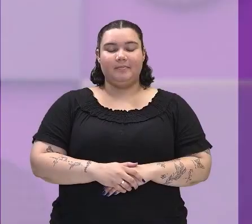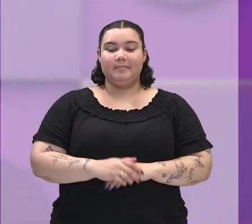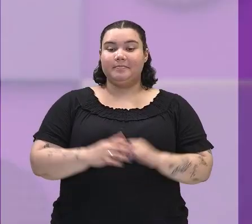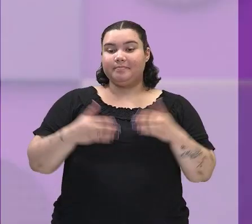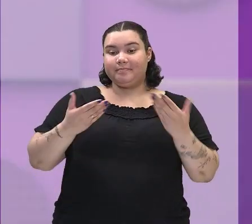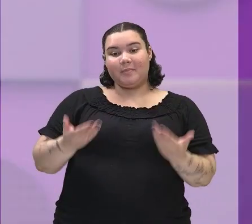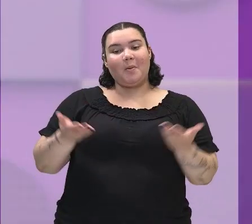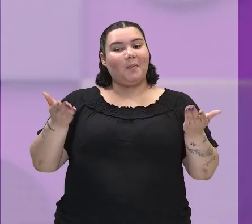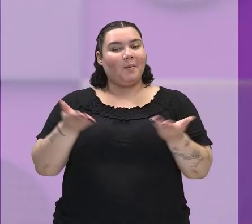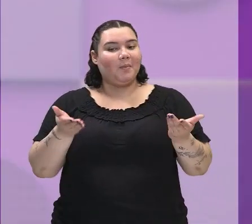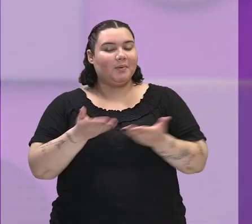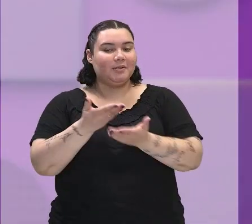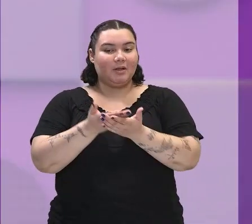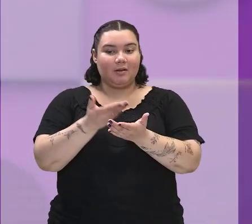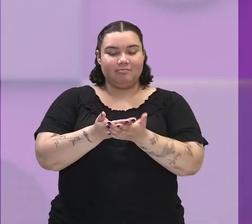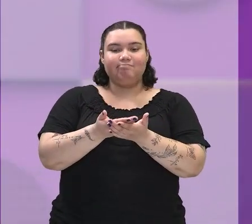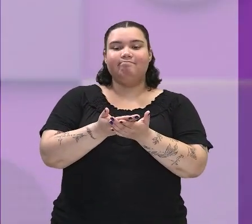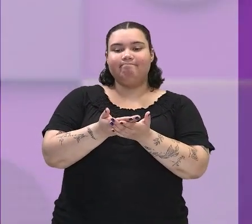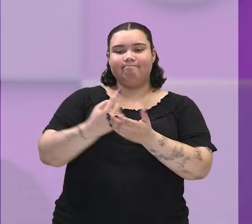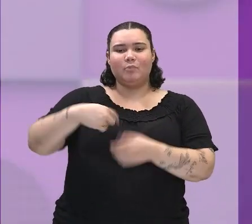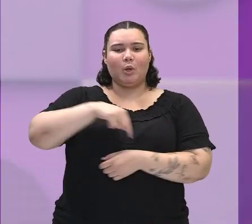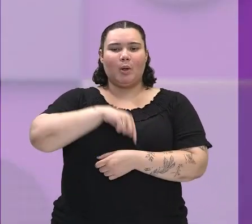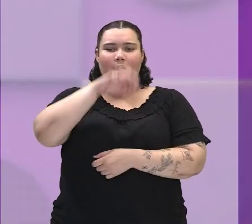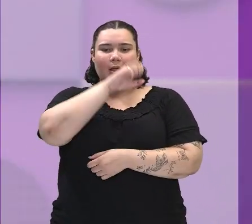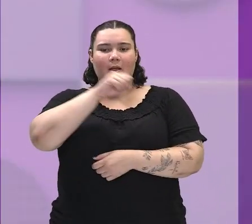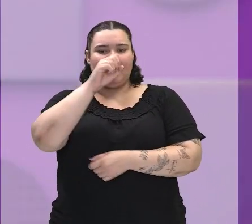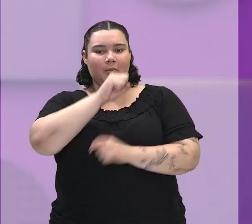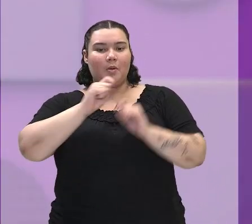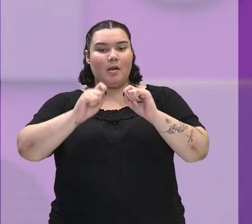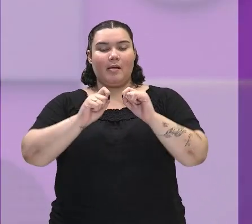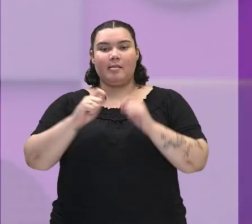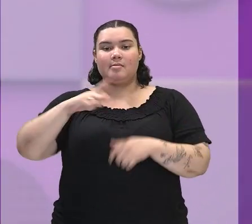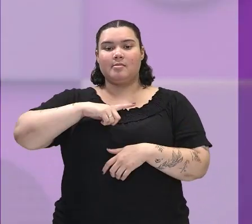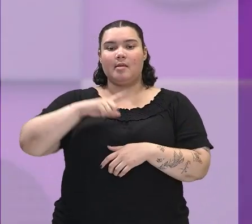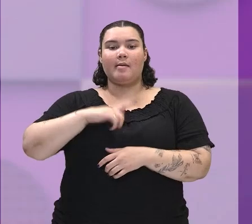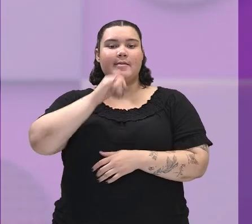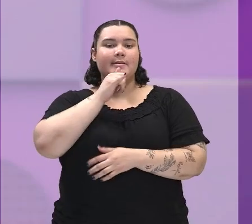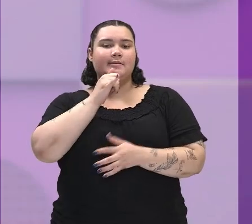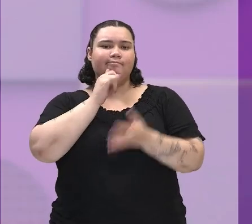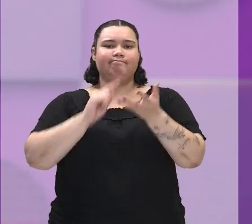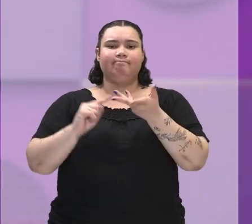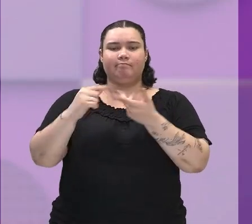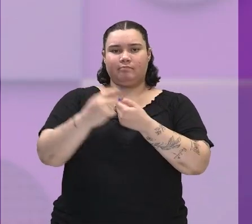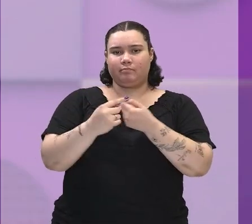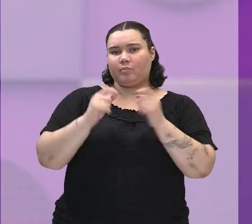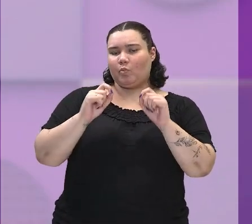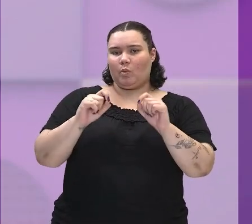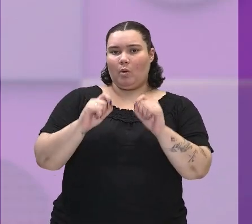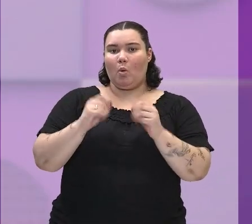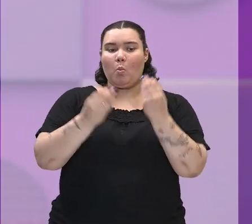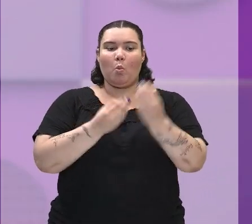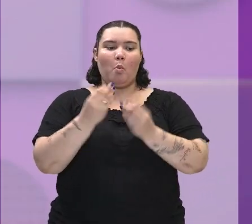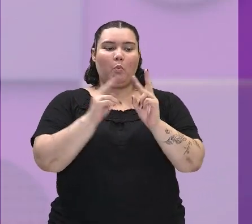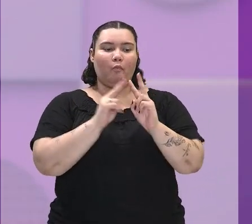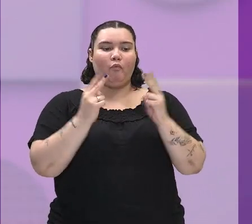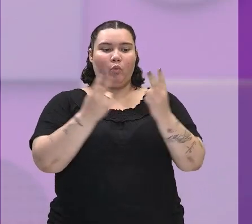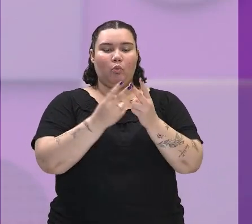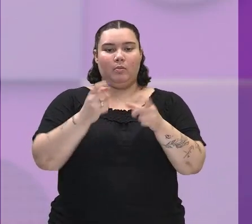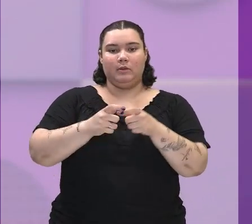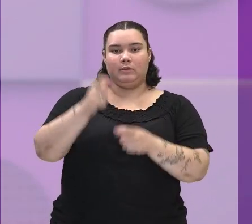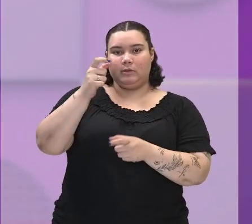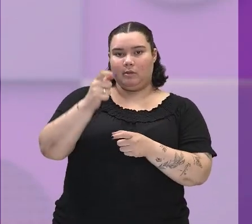Na nossa aula, nós veremos exemplos de volume de cilindro, certo? Então